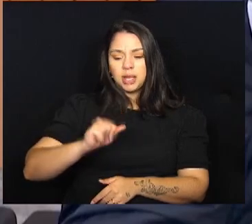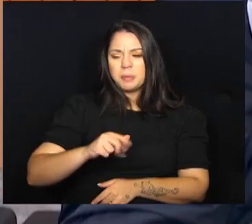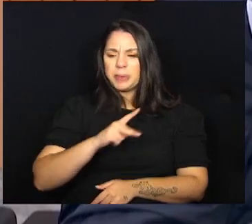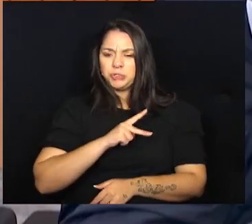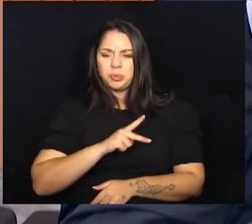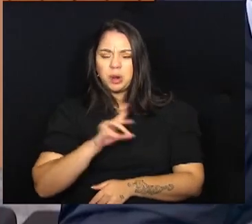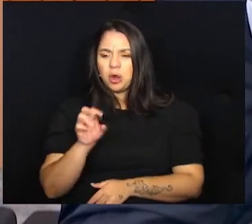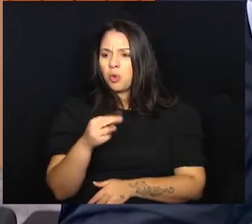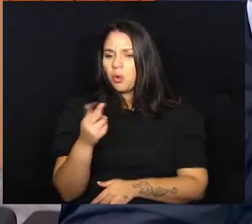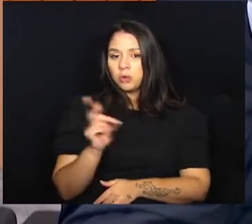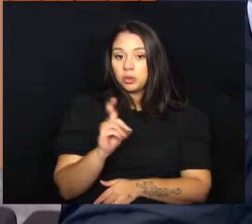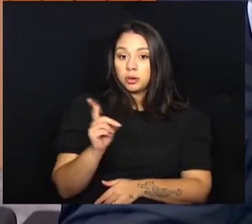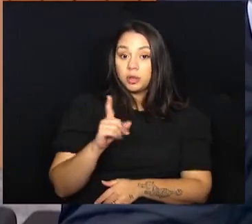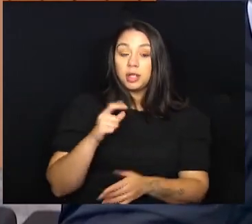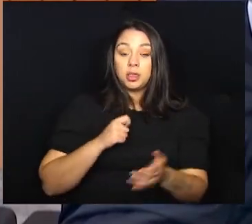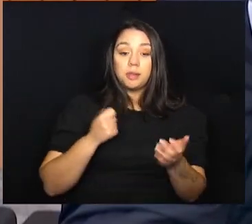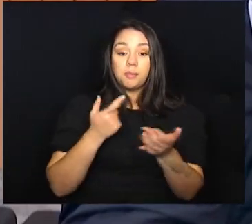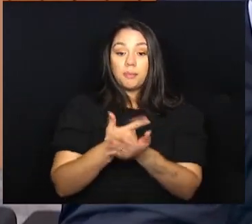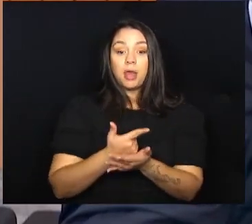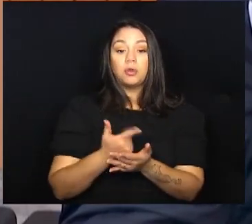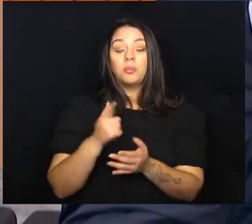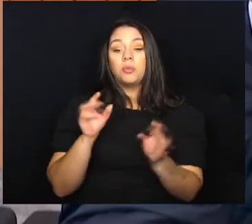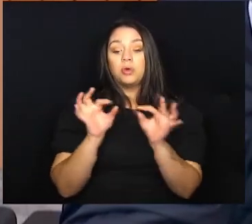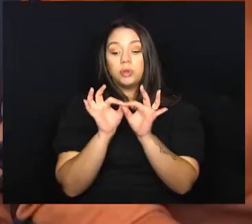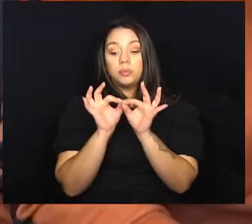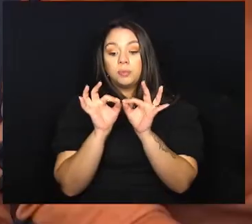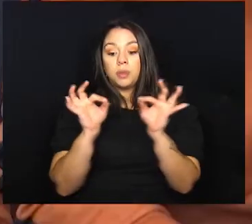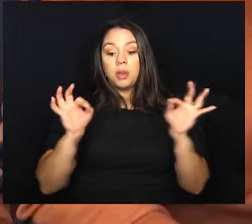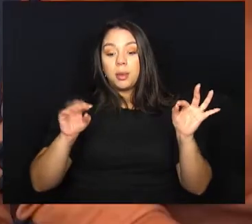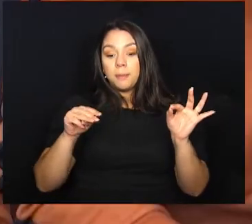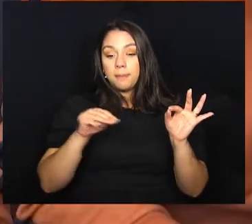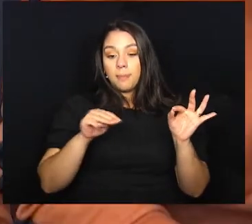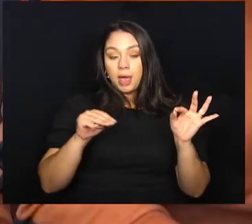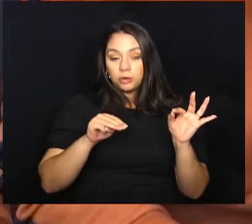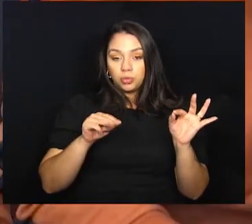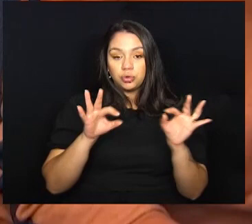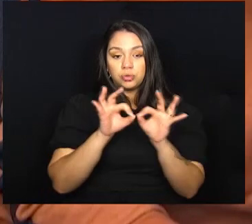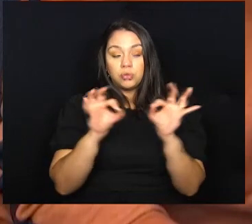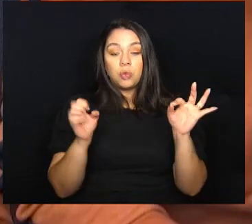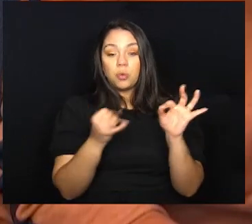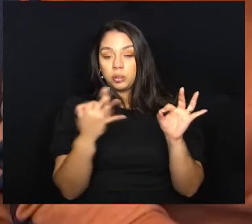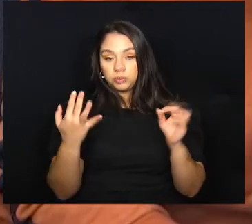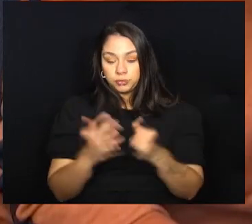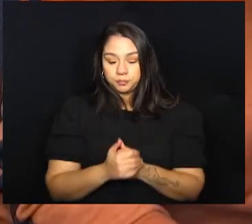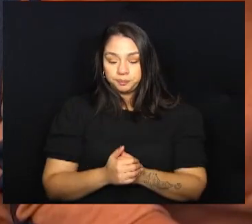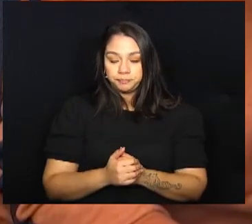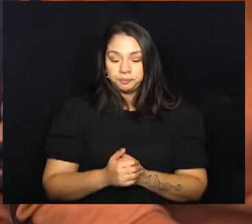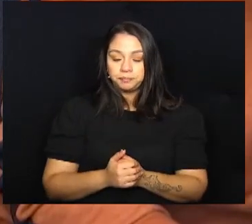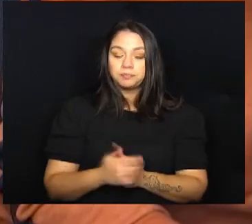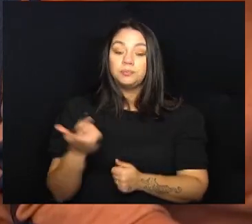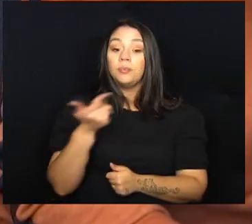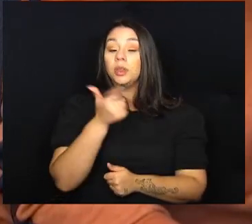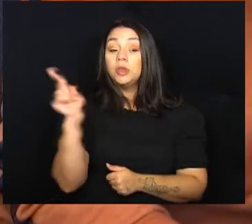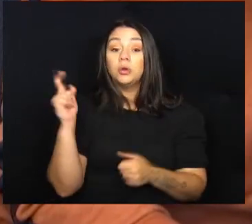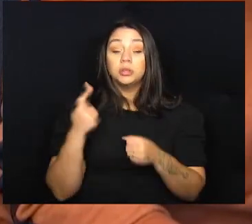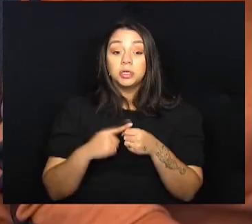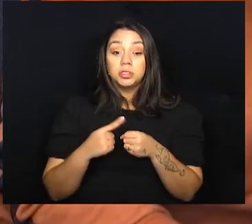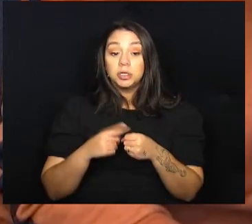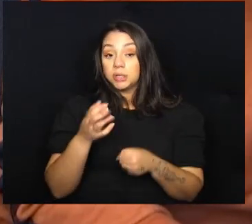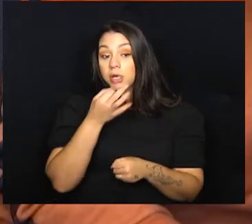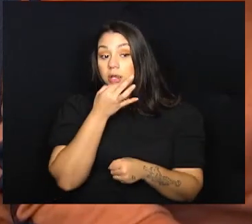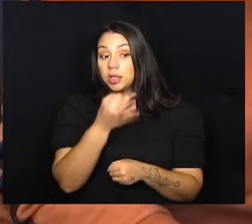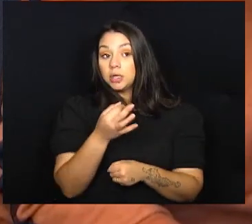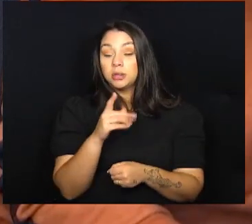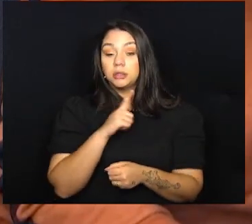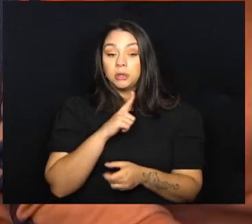por quilômetro quadrado, assim, tipo, metro quadrado. Em outras cidades, além das citadas,